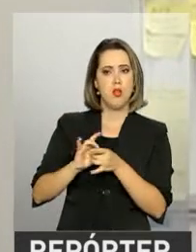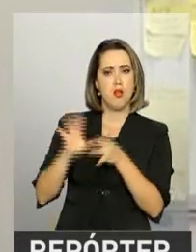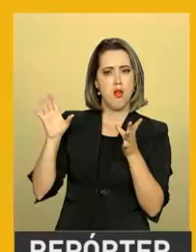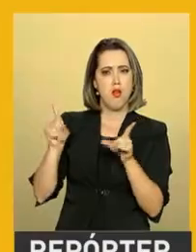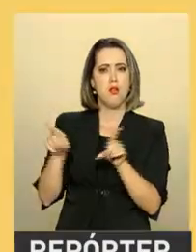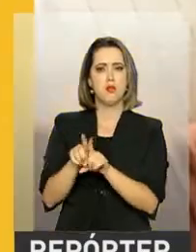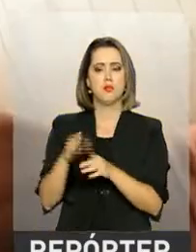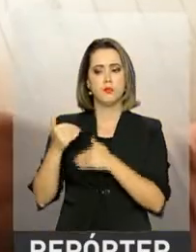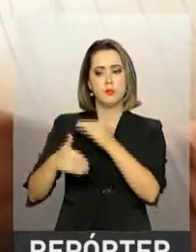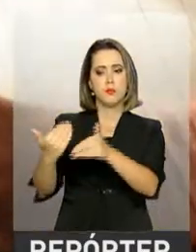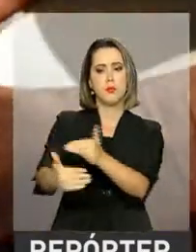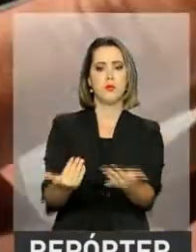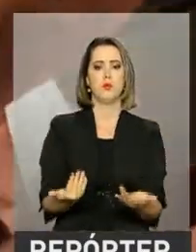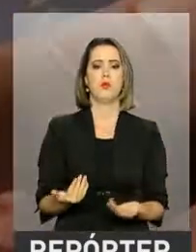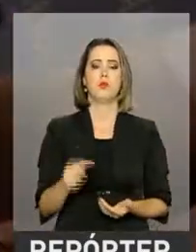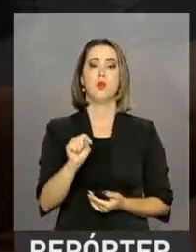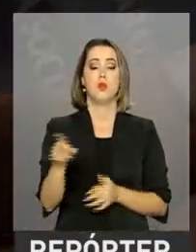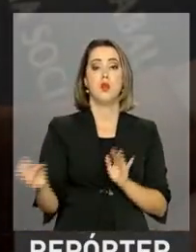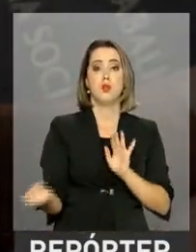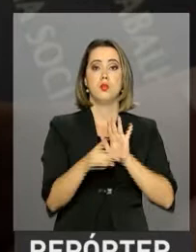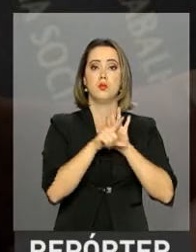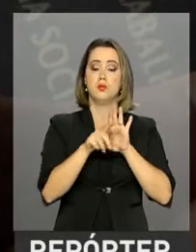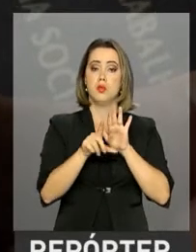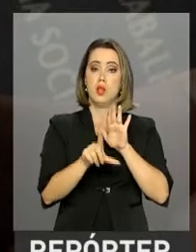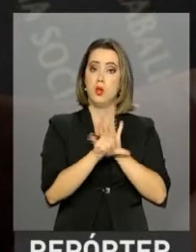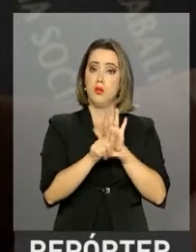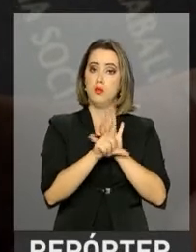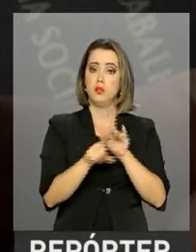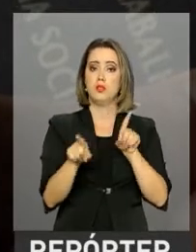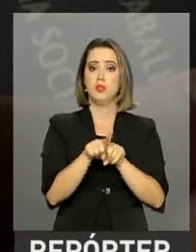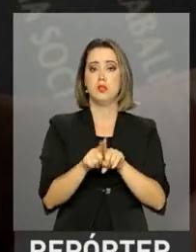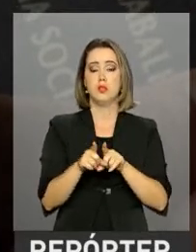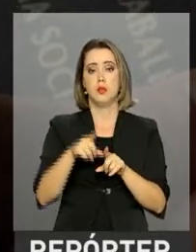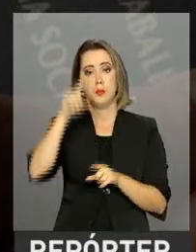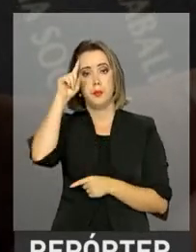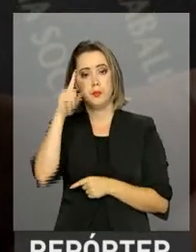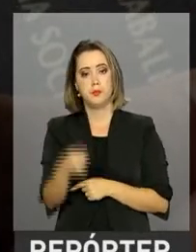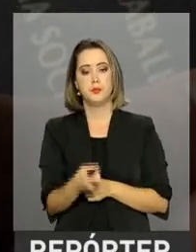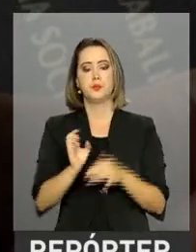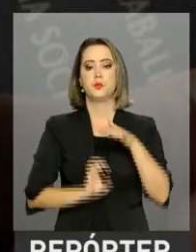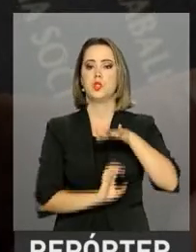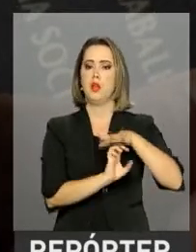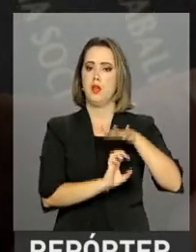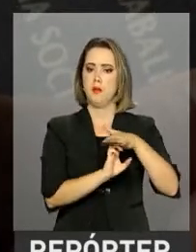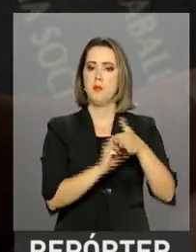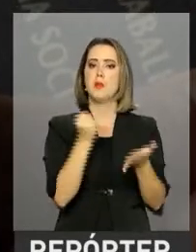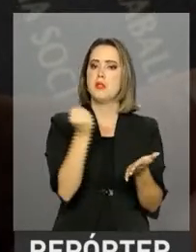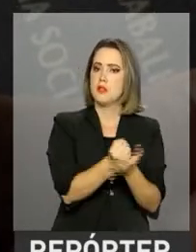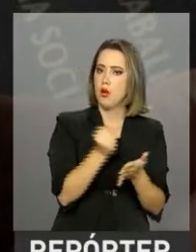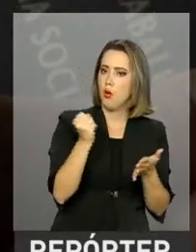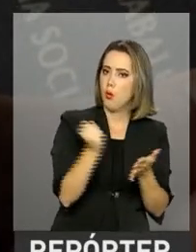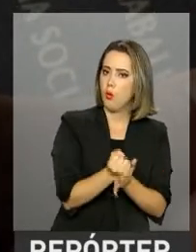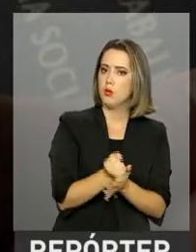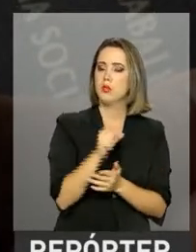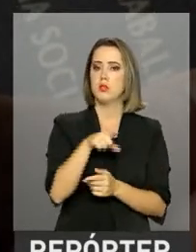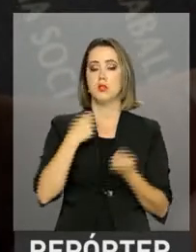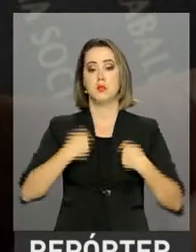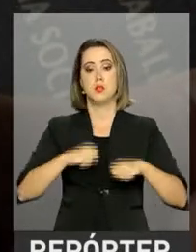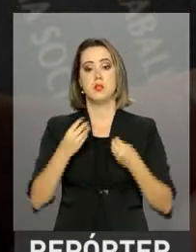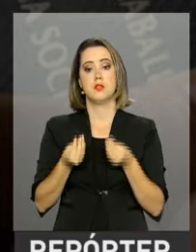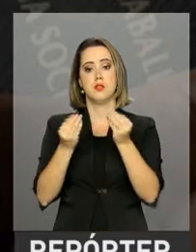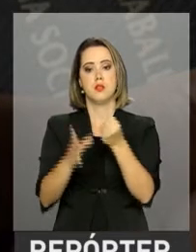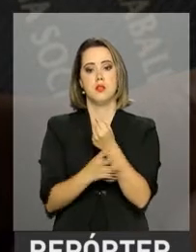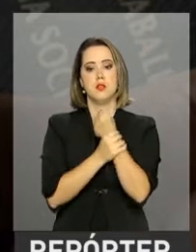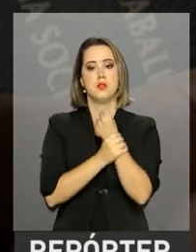evolução a nova lei também estabelece que a empresa contratante deve garantir condições de segurança e higiene e